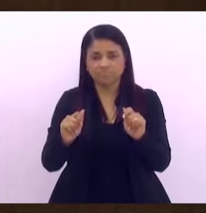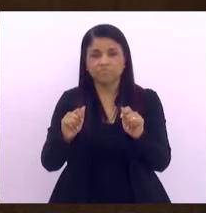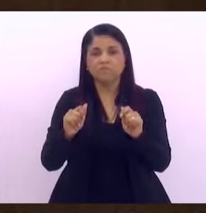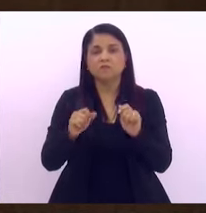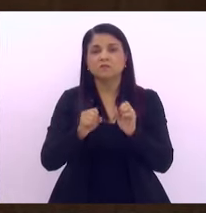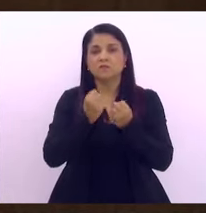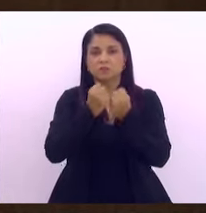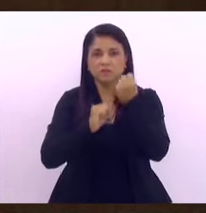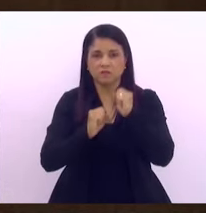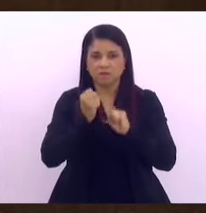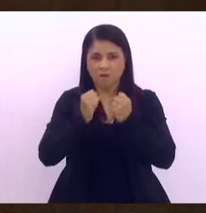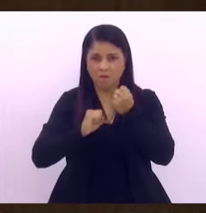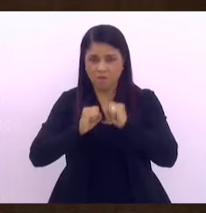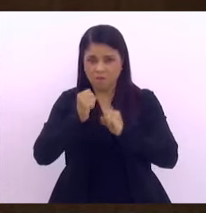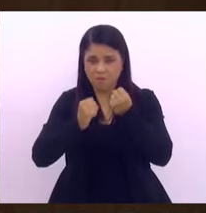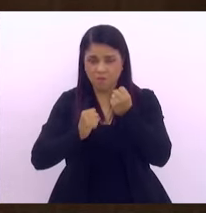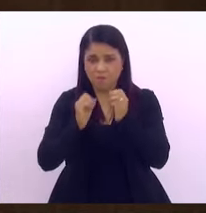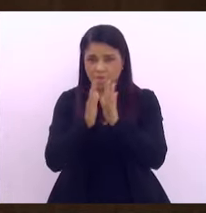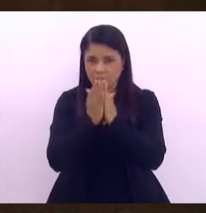Salmo,